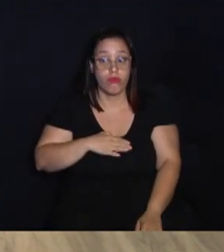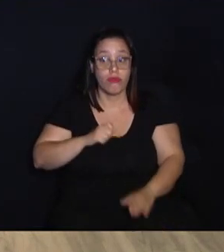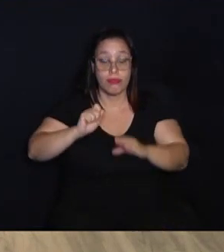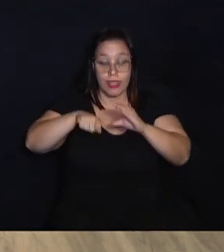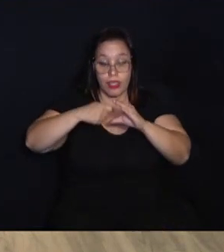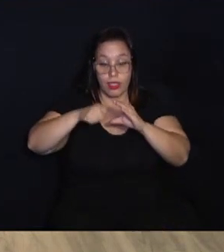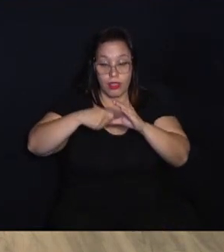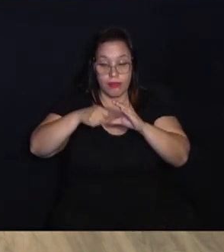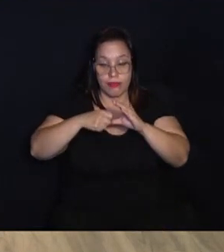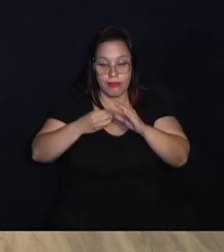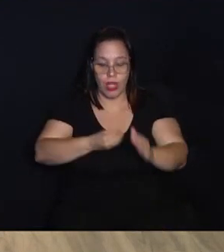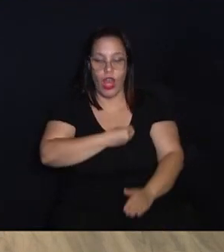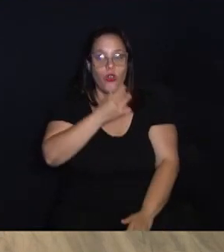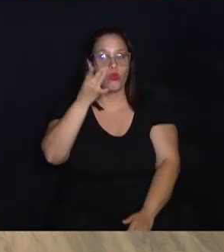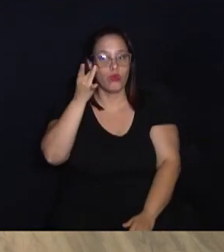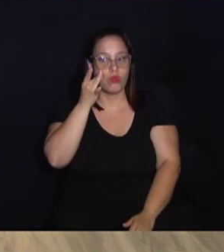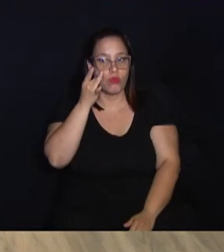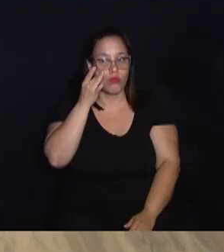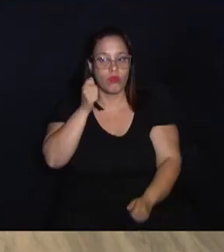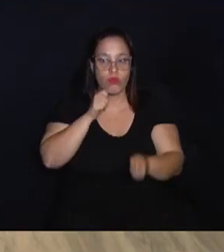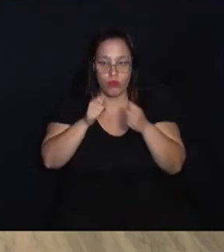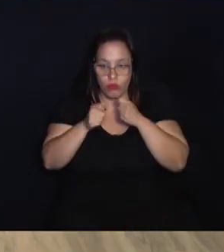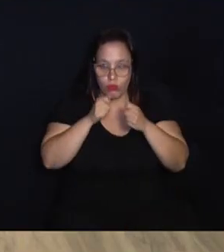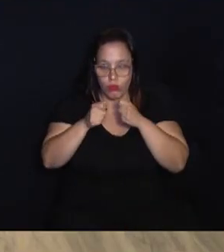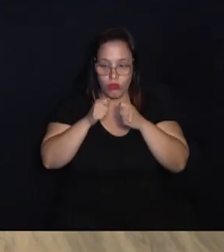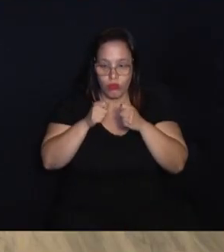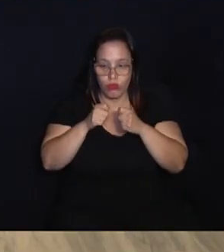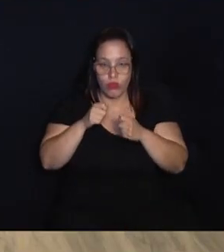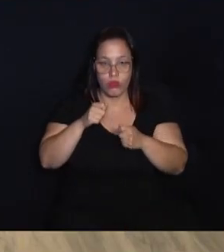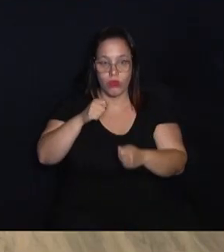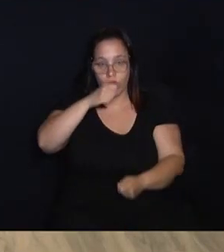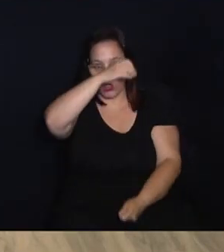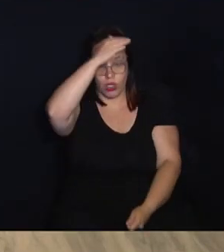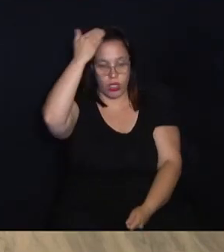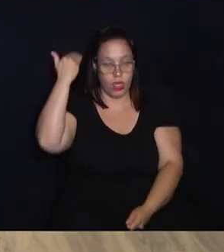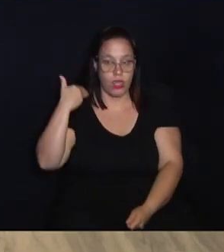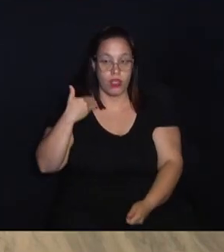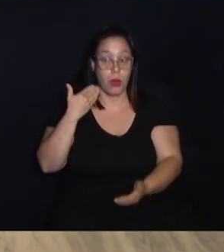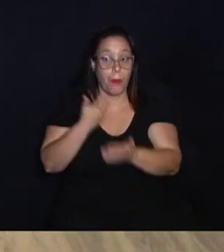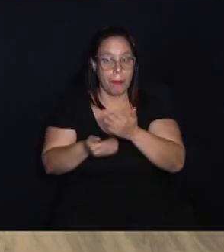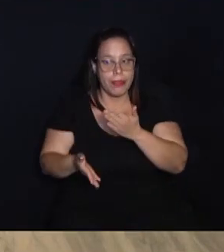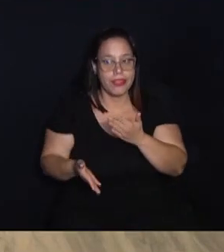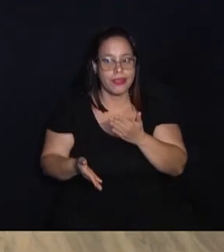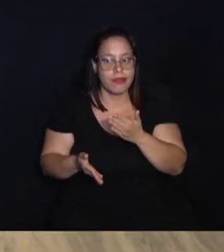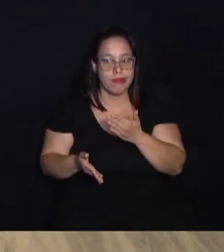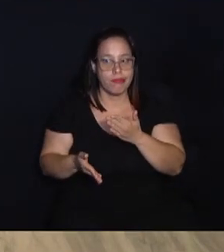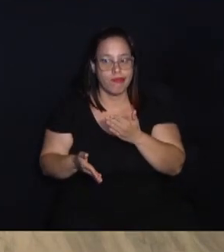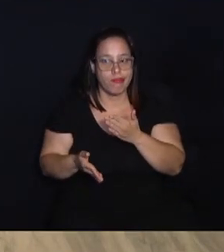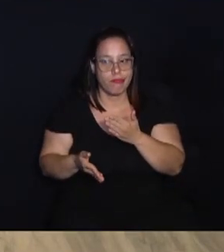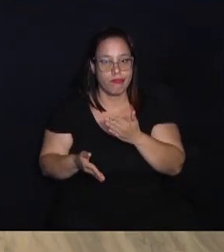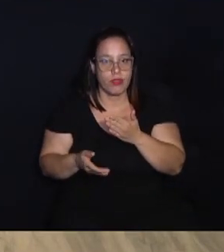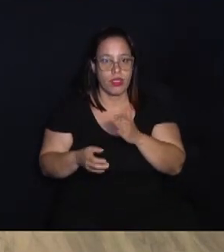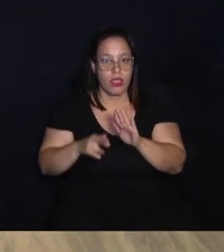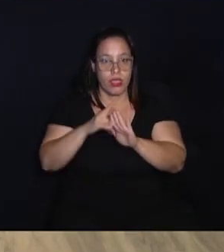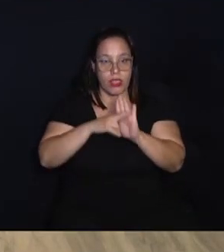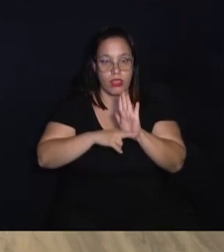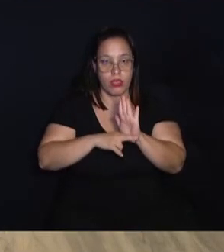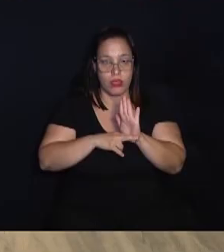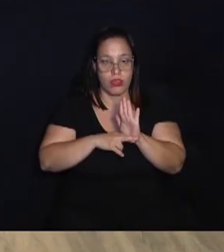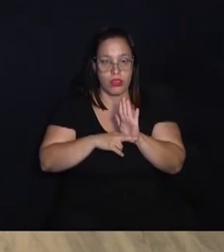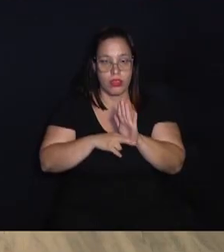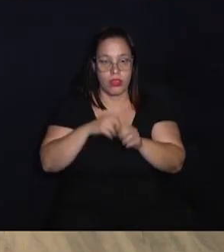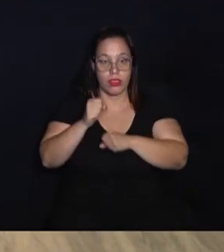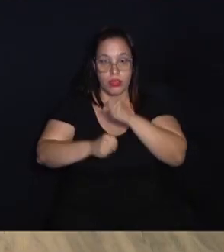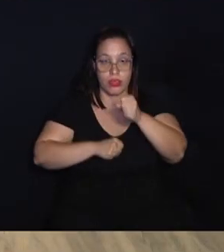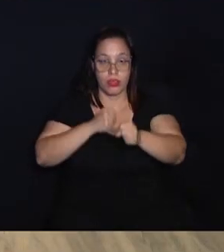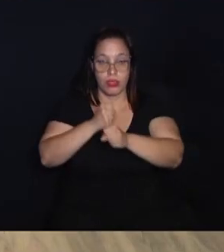Estúdio Câmara ao vivo, a apresentação da Carla Mendrô. Não perca, então, sobre as resoluções para este ano que